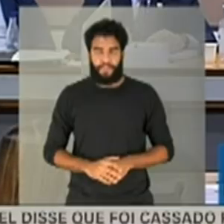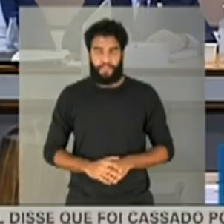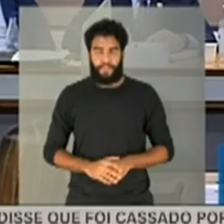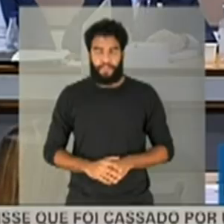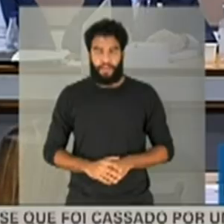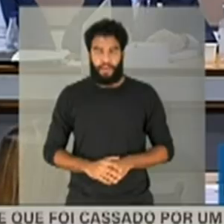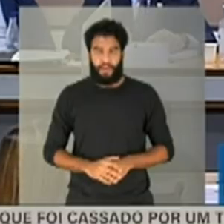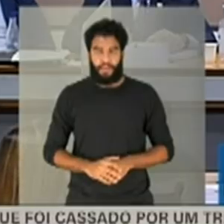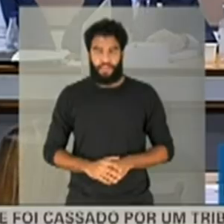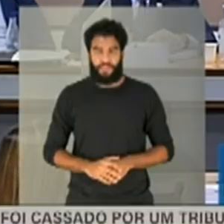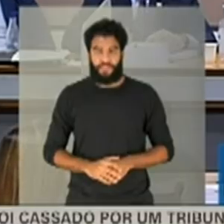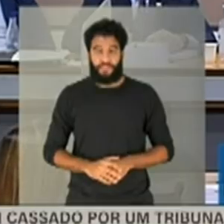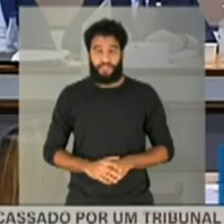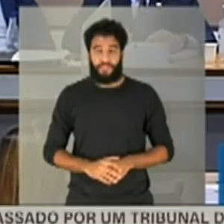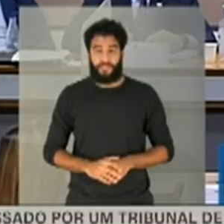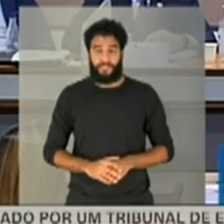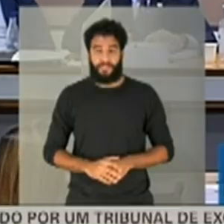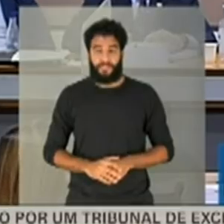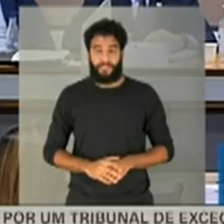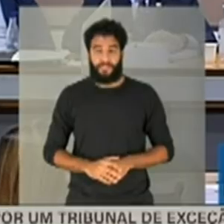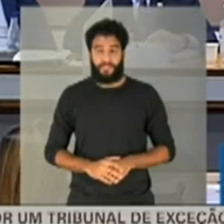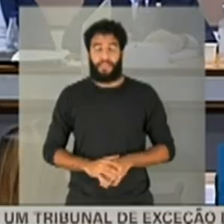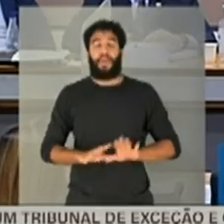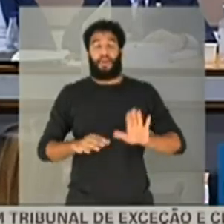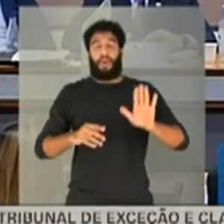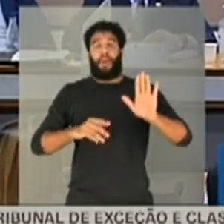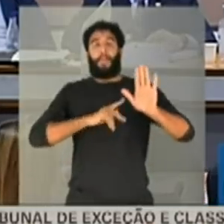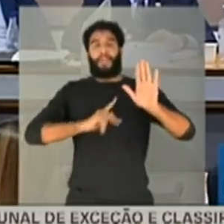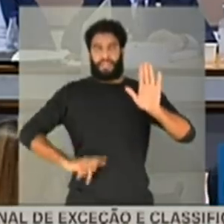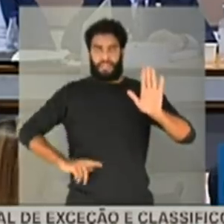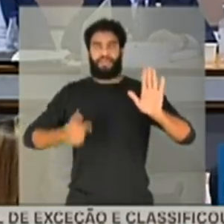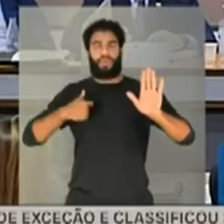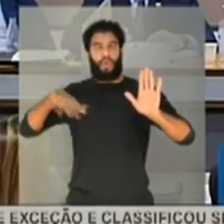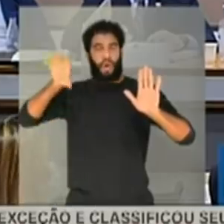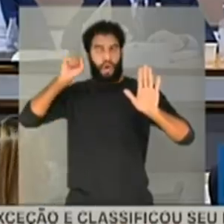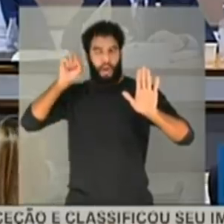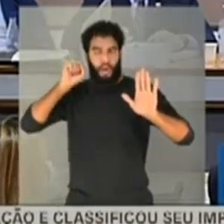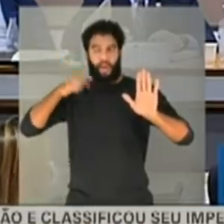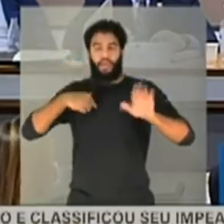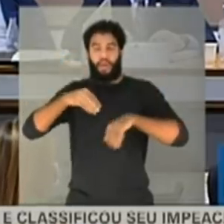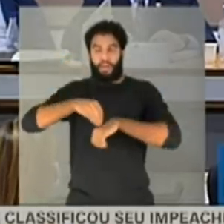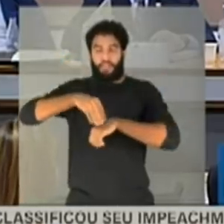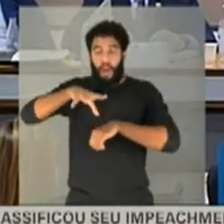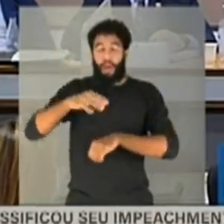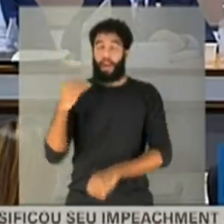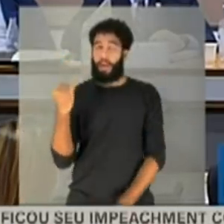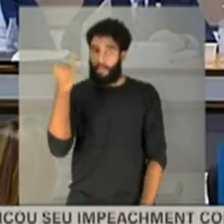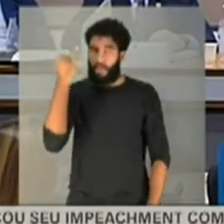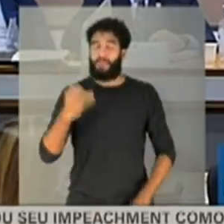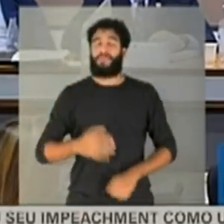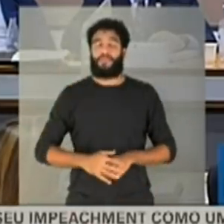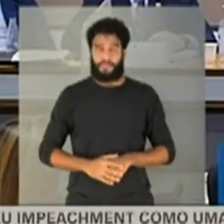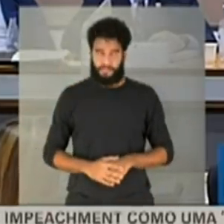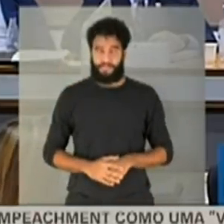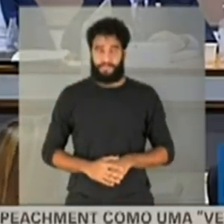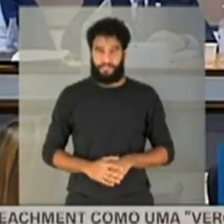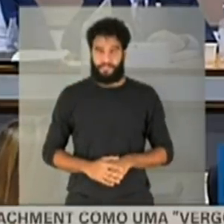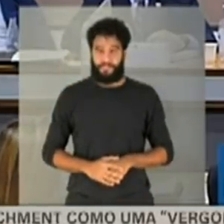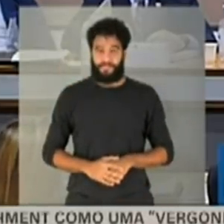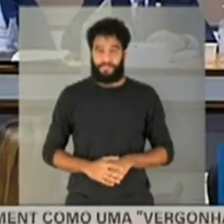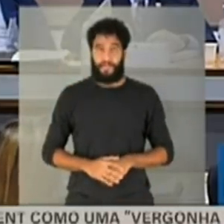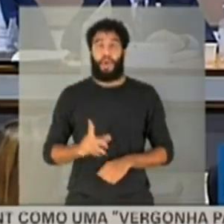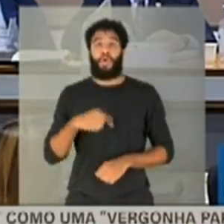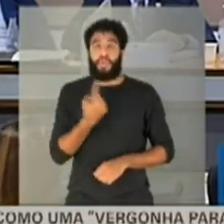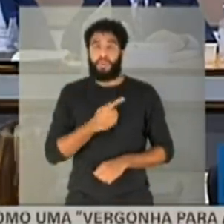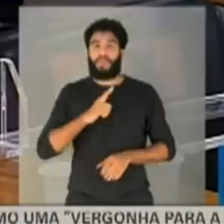Flávio, senador Rogério. Presidente, eu estou aqui ouvindo. Eu quero colocar uma questão muito importante. Nós temos